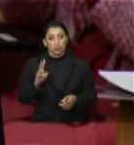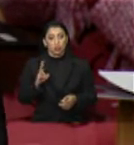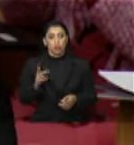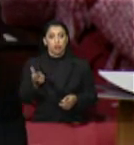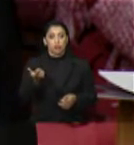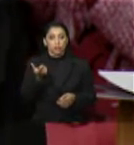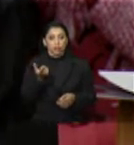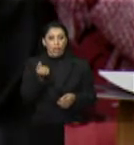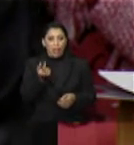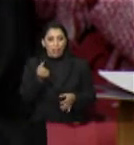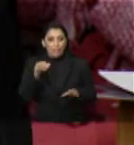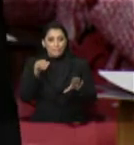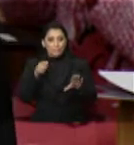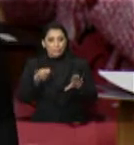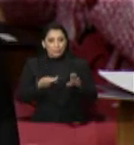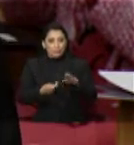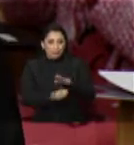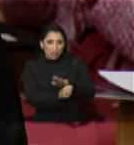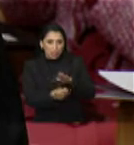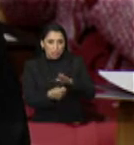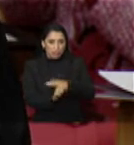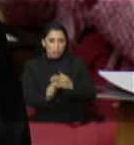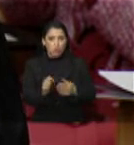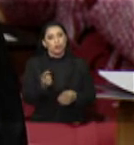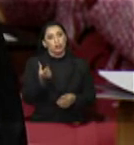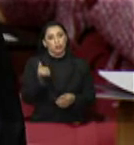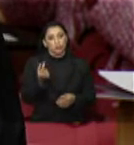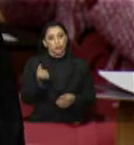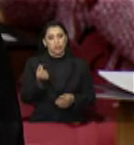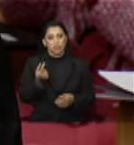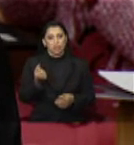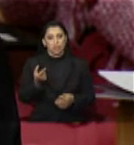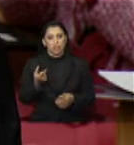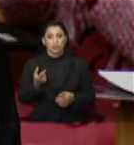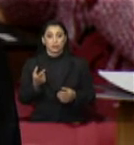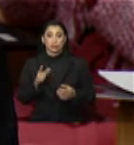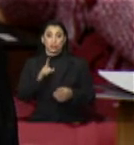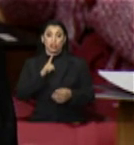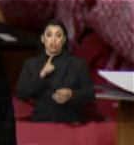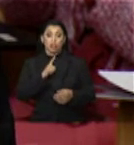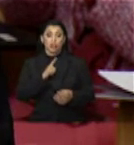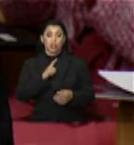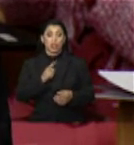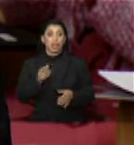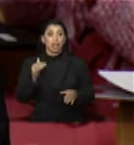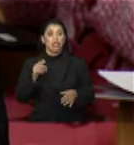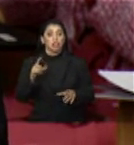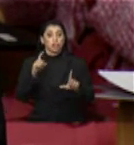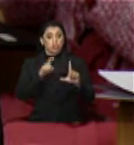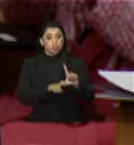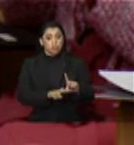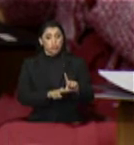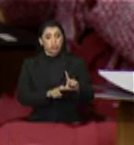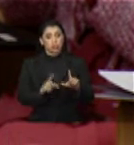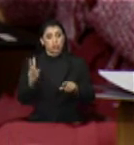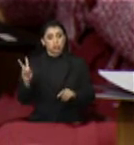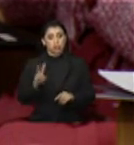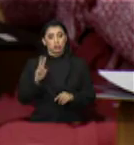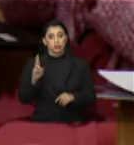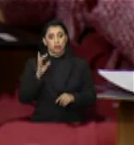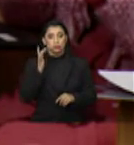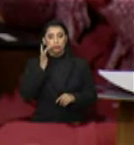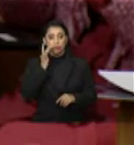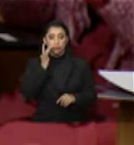financeira e vejam ministros eu reitero esse argumento trata-se de uma ação de repetição de débito de valores muitos muito específicos e portanto de